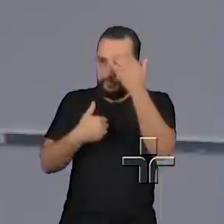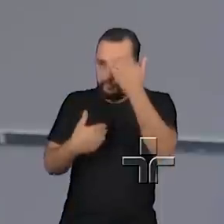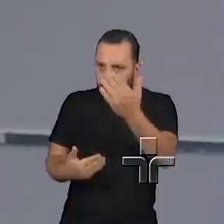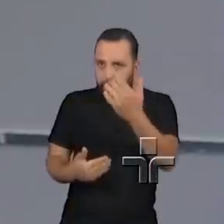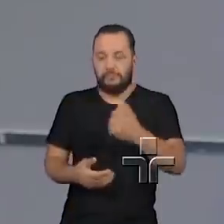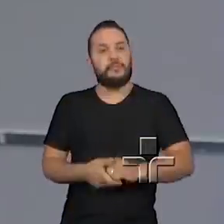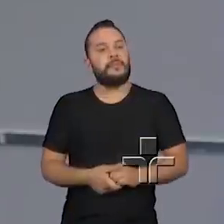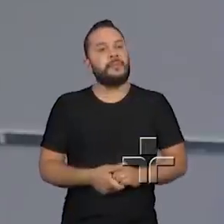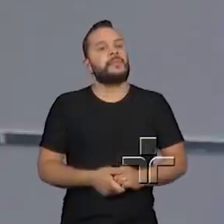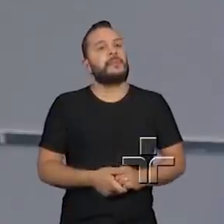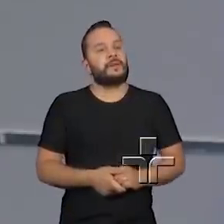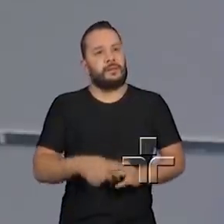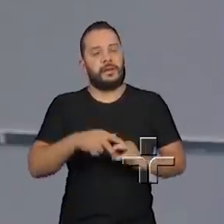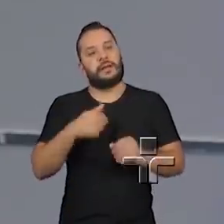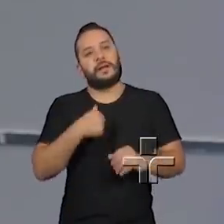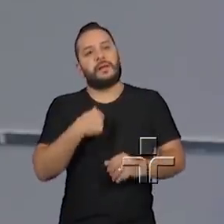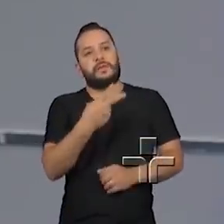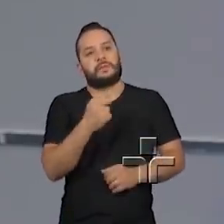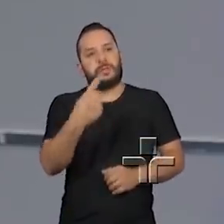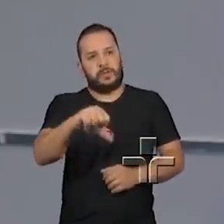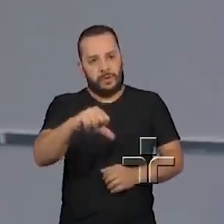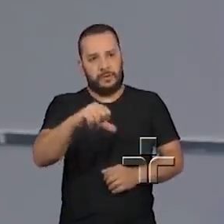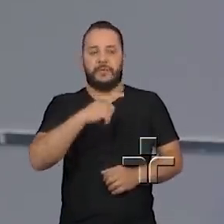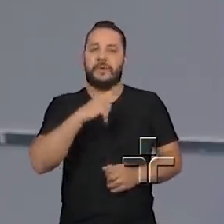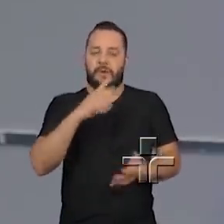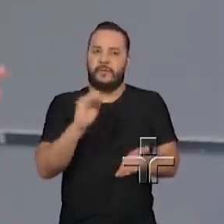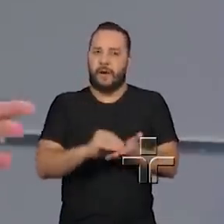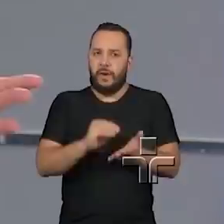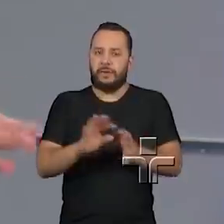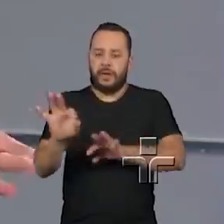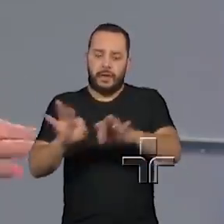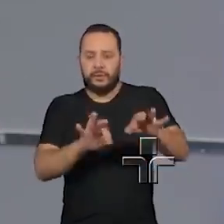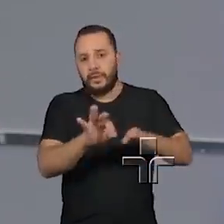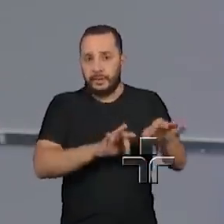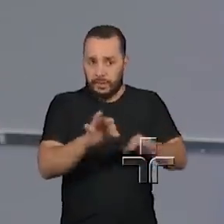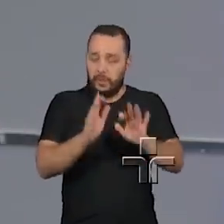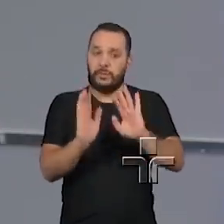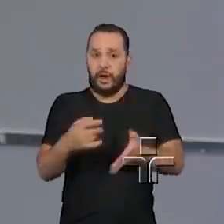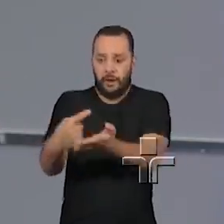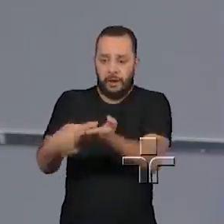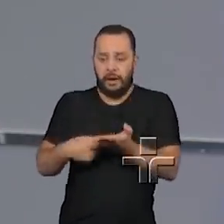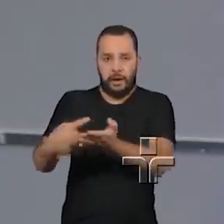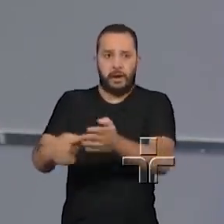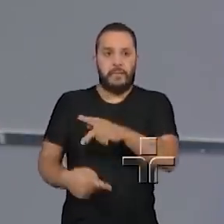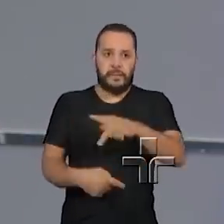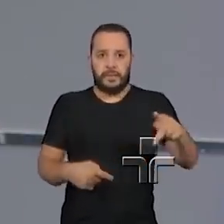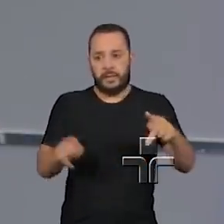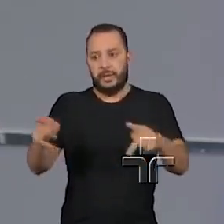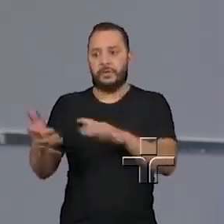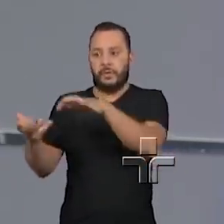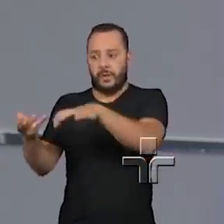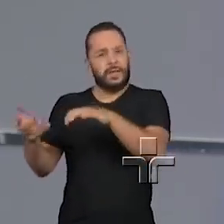Bom, assistimos aí, nesse último ano, 2019, uma falta de articulação do presidente com o Congresso e, por conta disso, justamente o Congresso ganhou